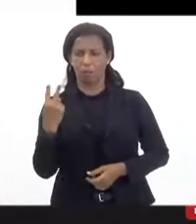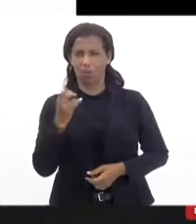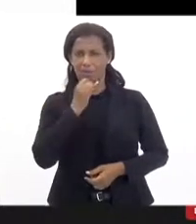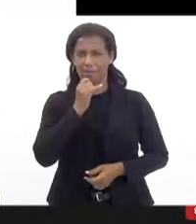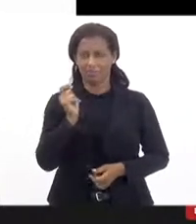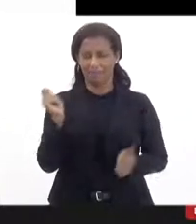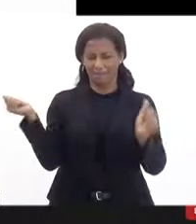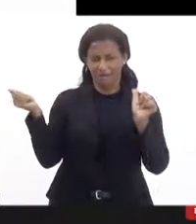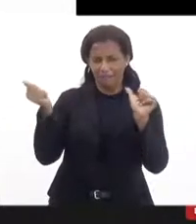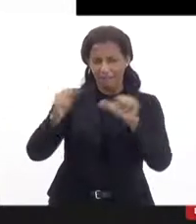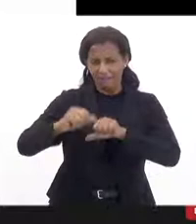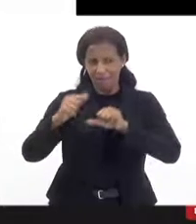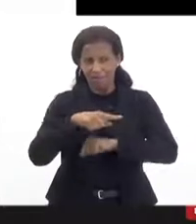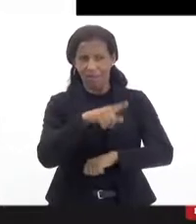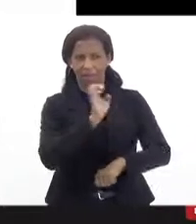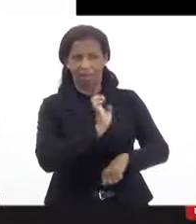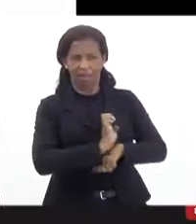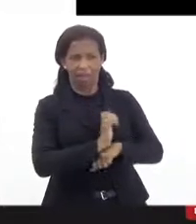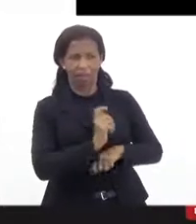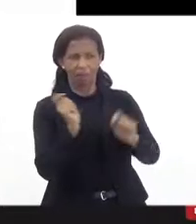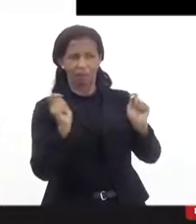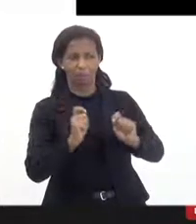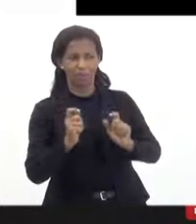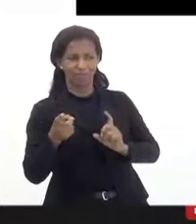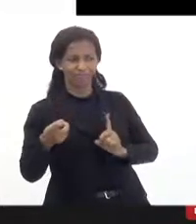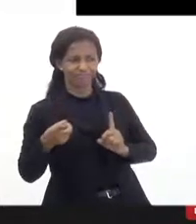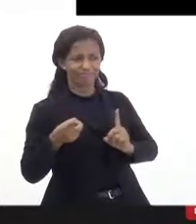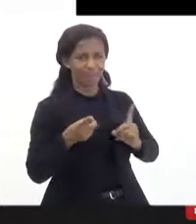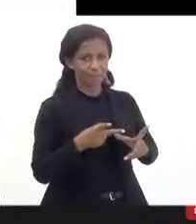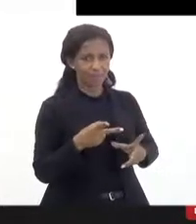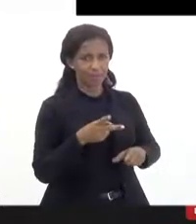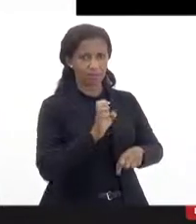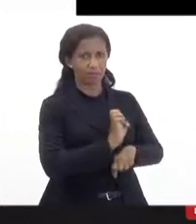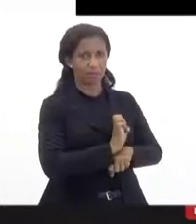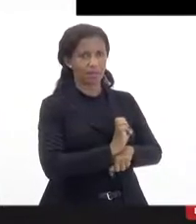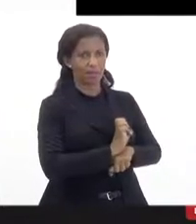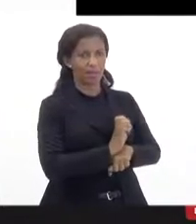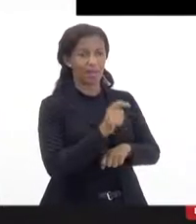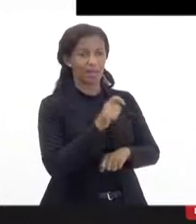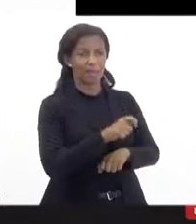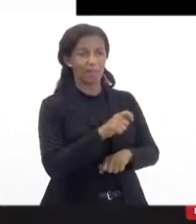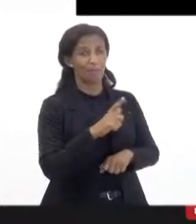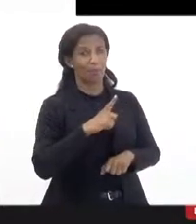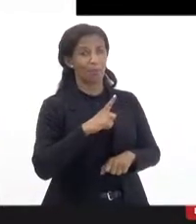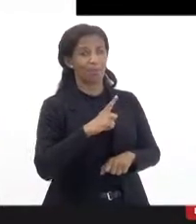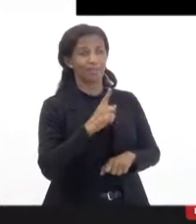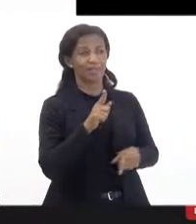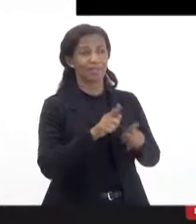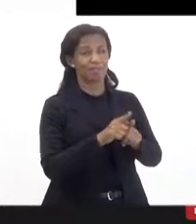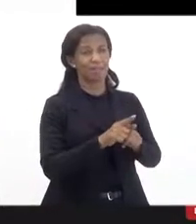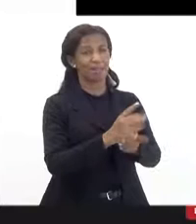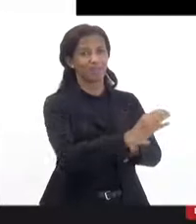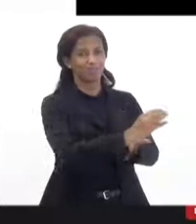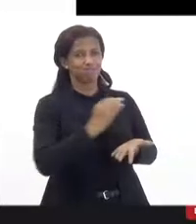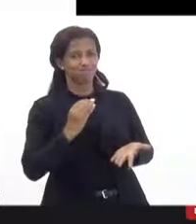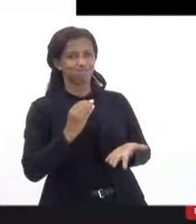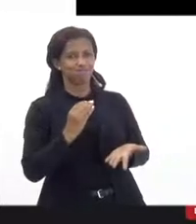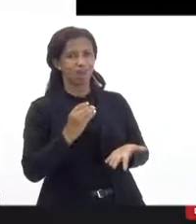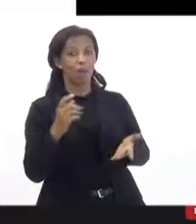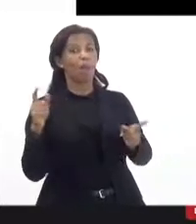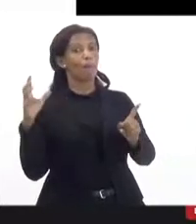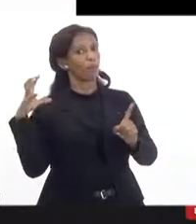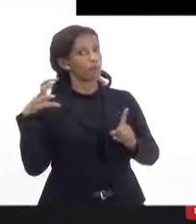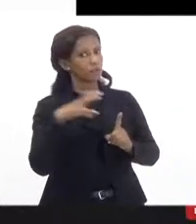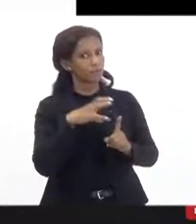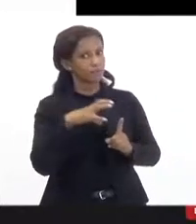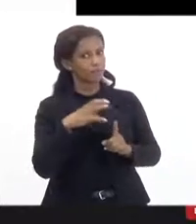que o Estado tem um risco ao vender para o Estado e ter um risco de crédito de não receber, e isso pode influenciar